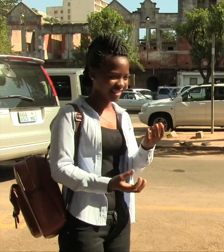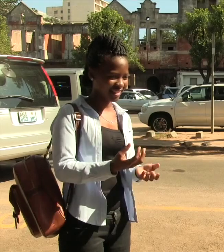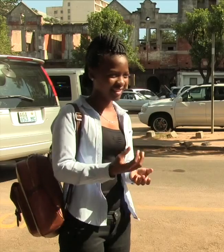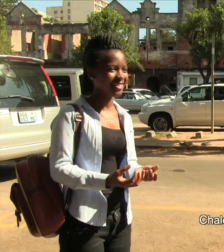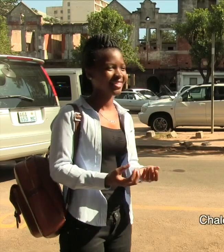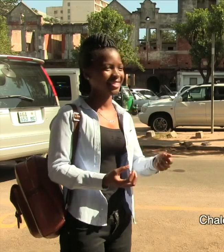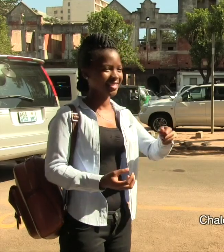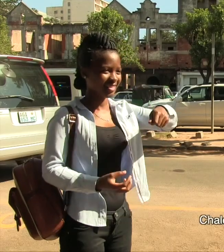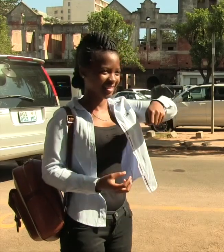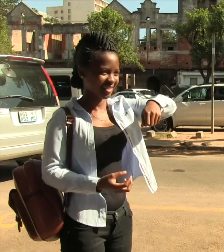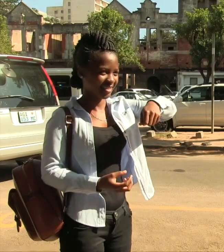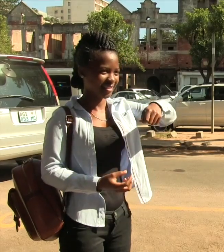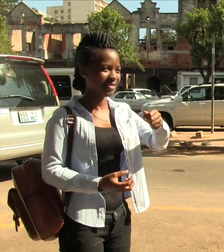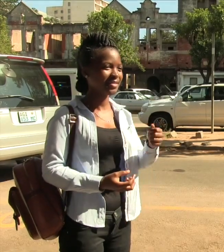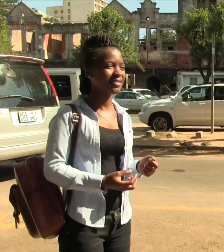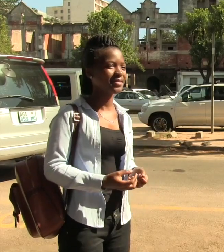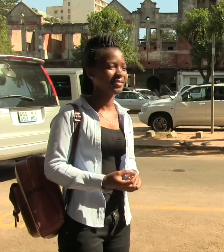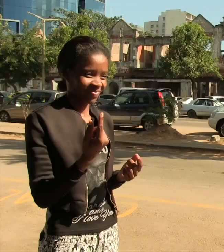Chaleira.